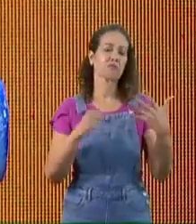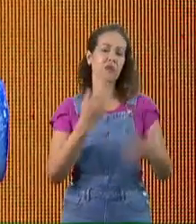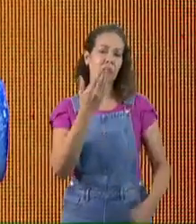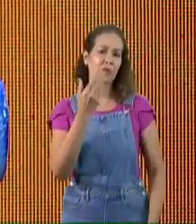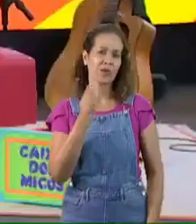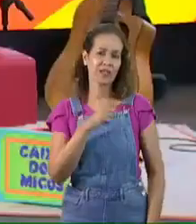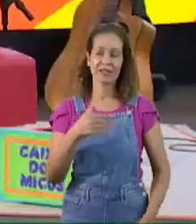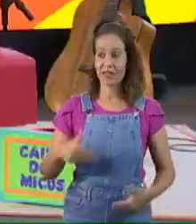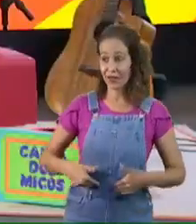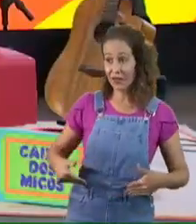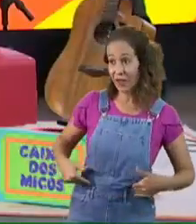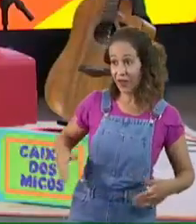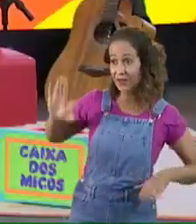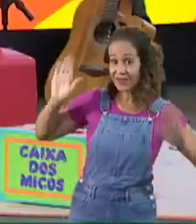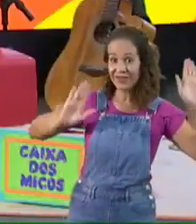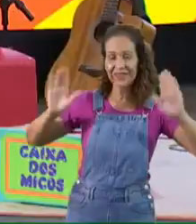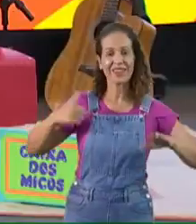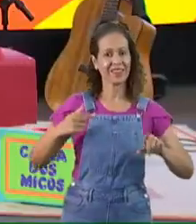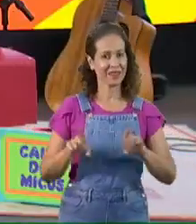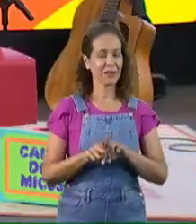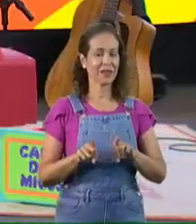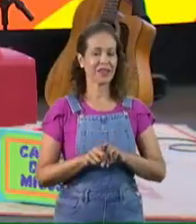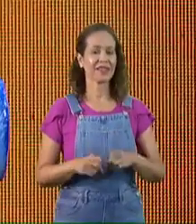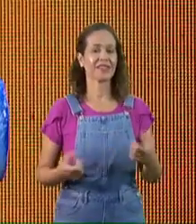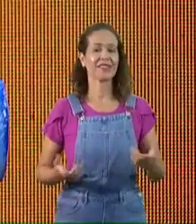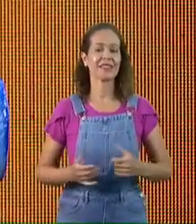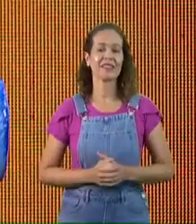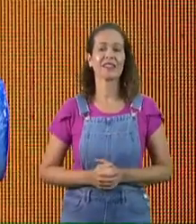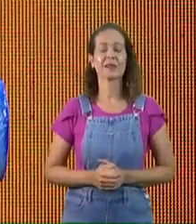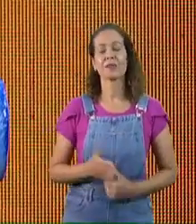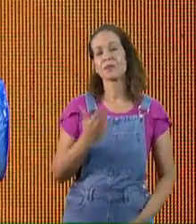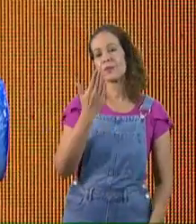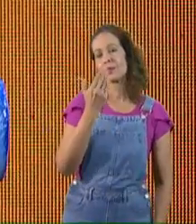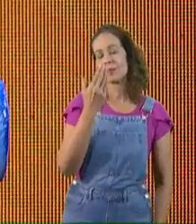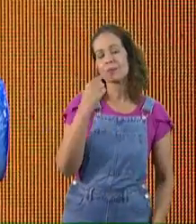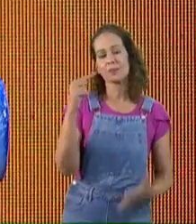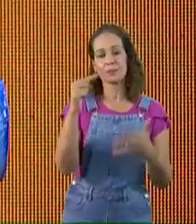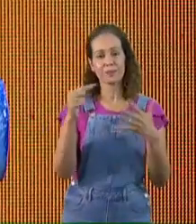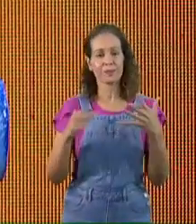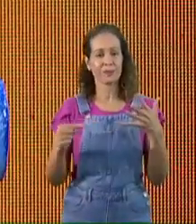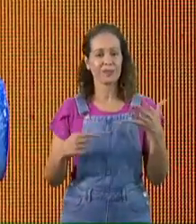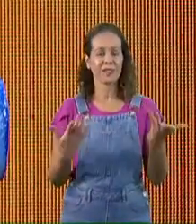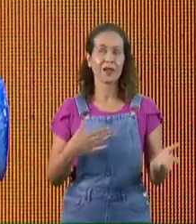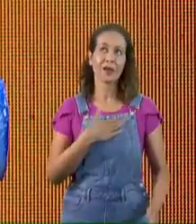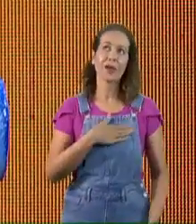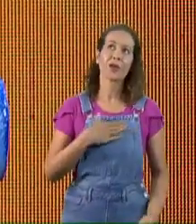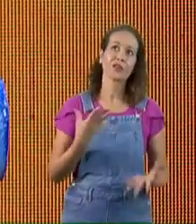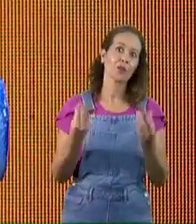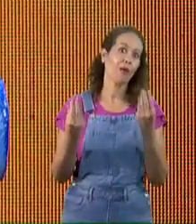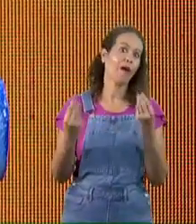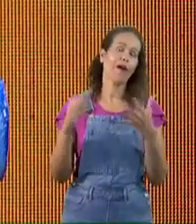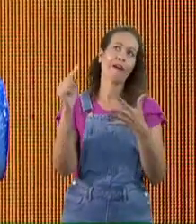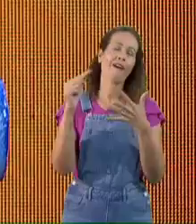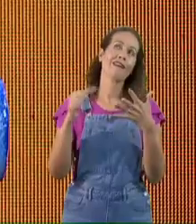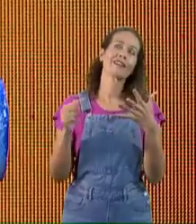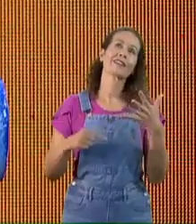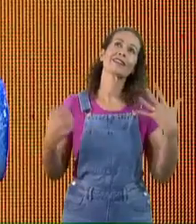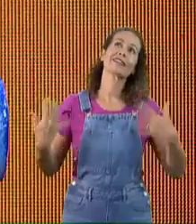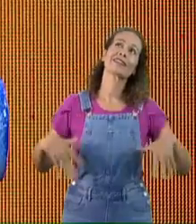fome? Eu. Também tô com fome. Então, gratidão por uma comida. Eu gosto de muitas coisas, né? Mas eu vou falar aqui, deixa eu